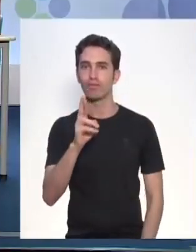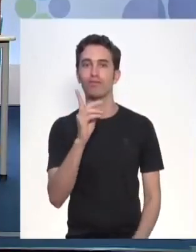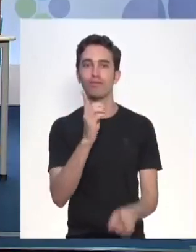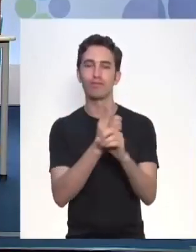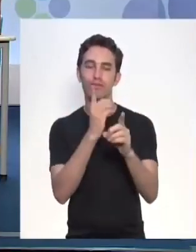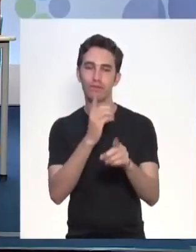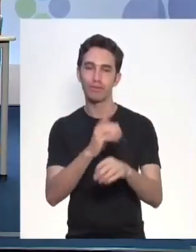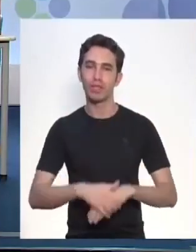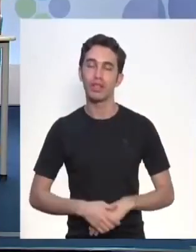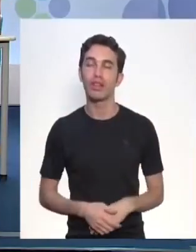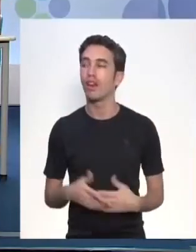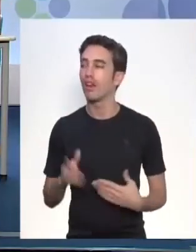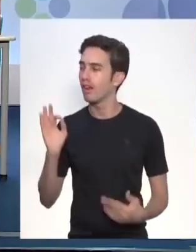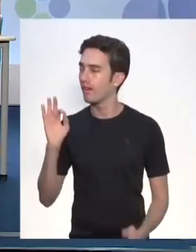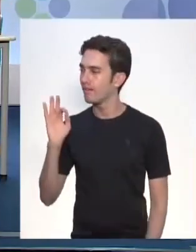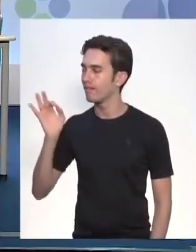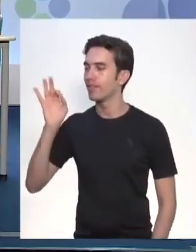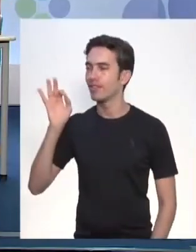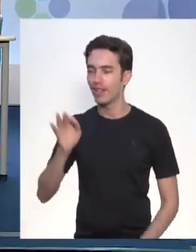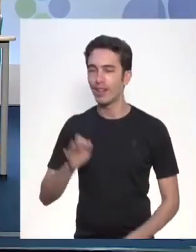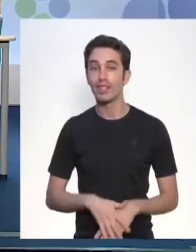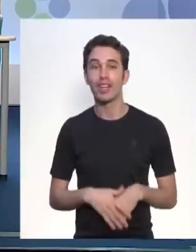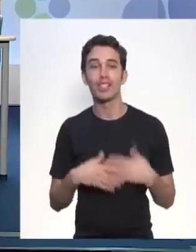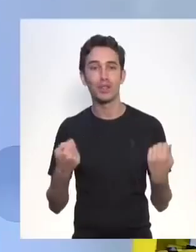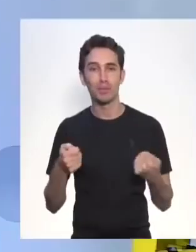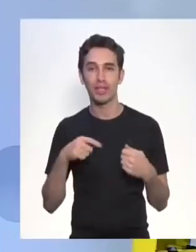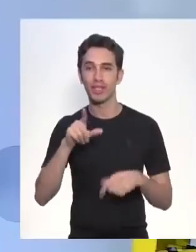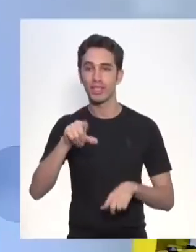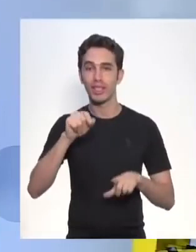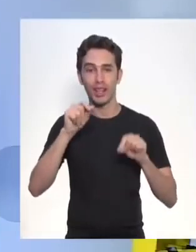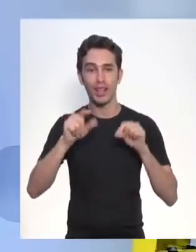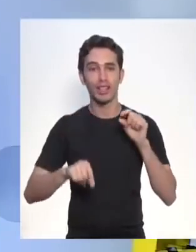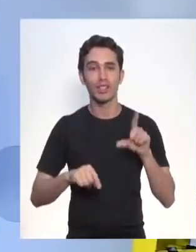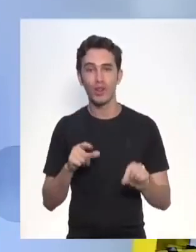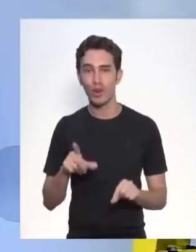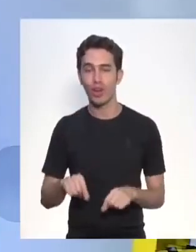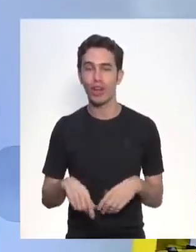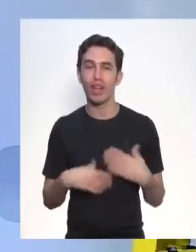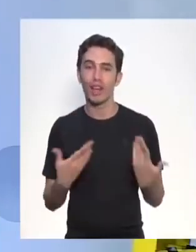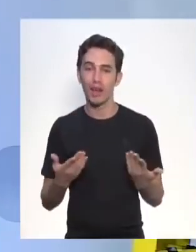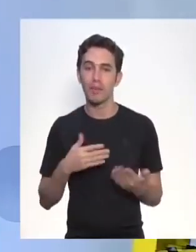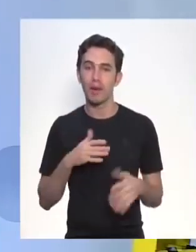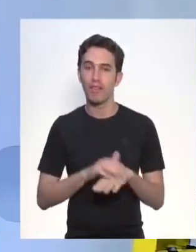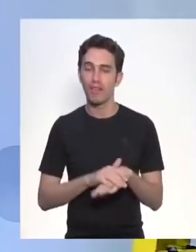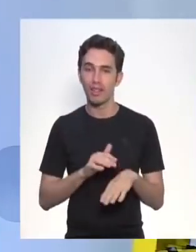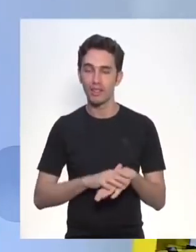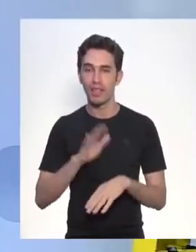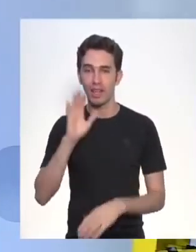Aí, então é uma outra possibilidade. A gente tem que fazer escolhas aqui na hora da